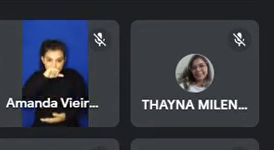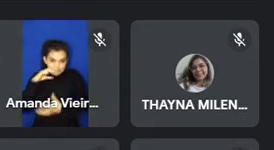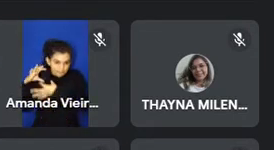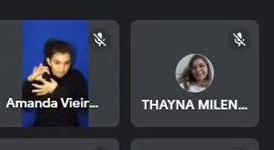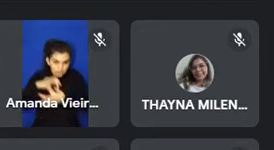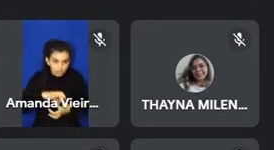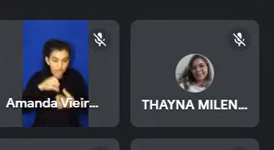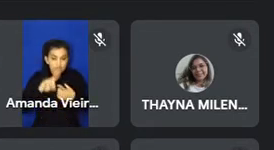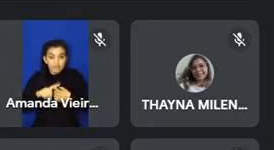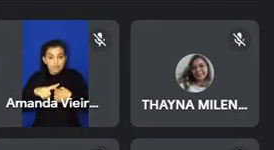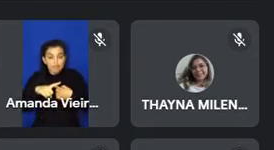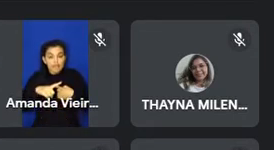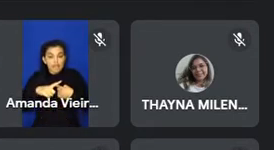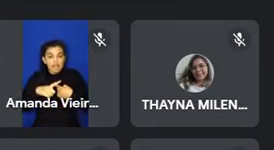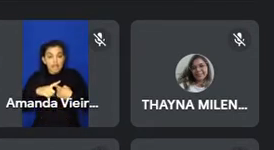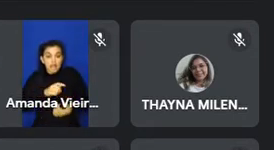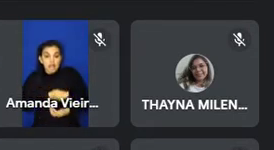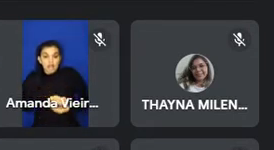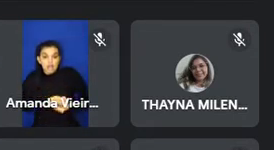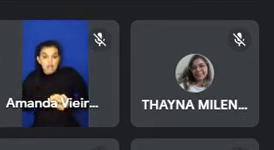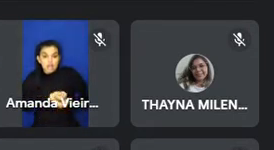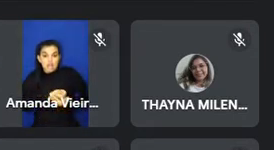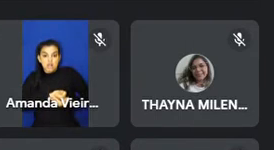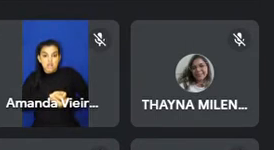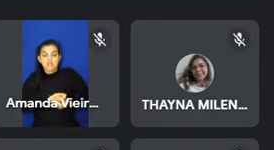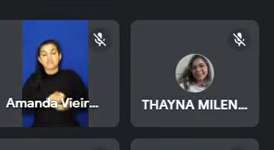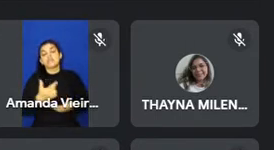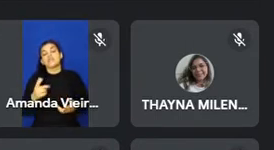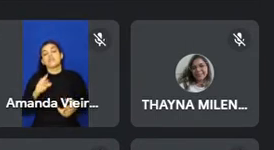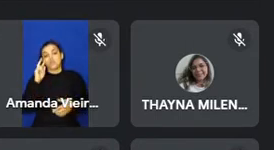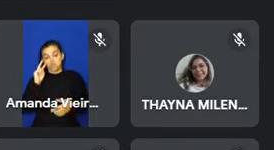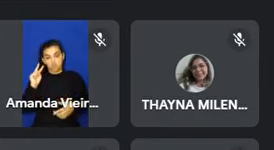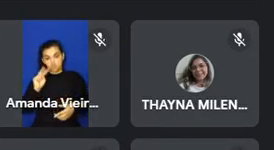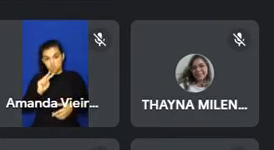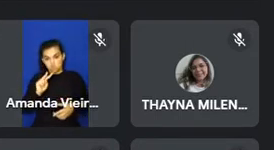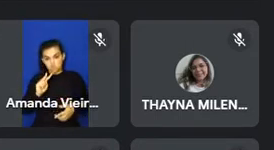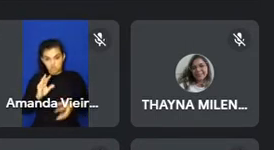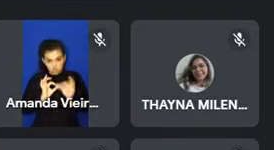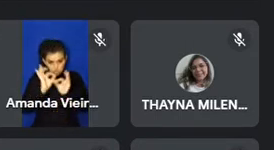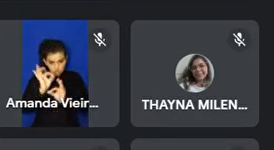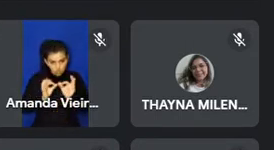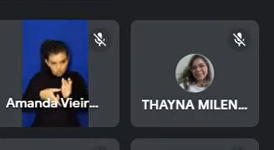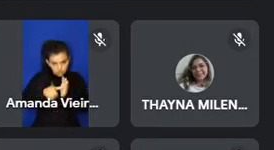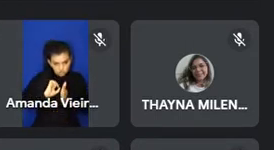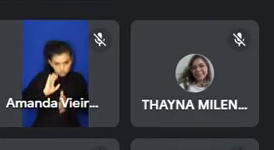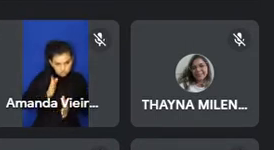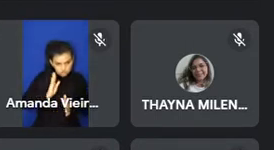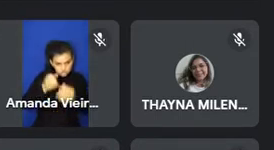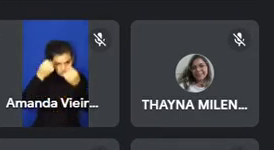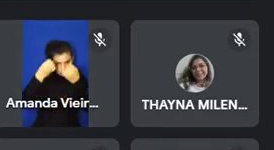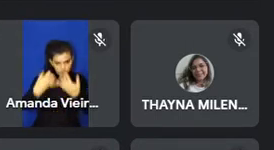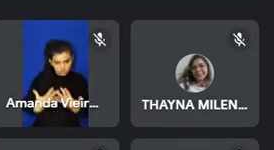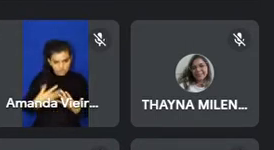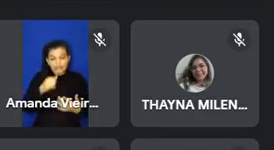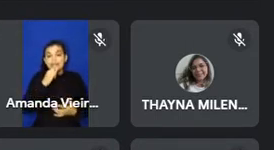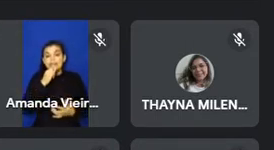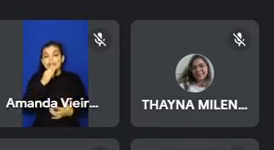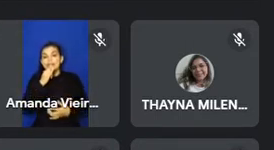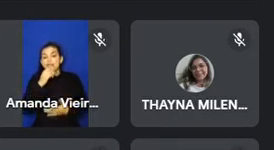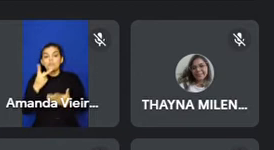leite materno. E aqui é aquele esquema que eu falei para vocês. A maioria das vezes, os